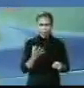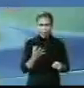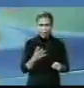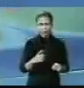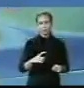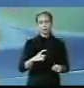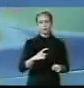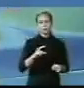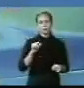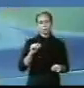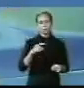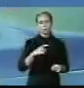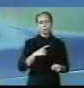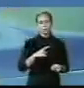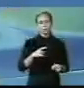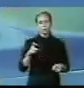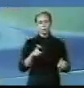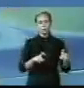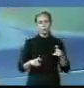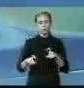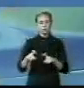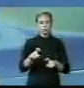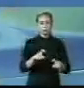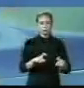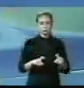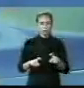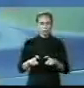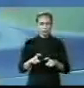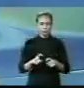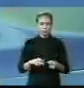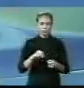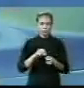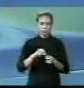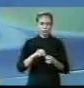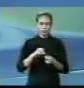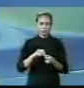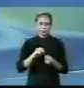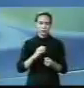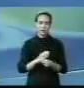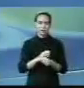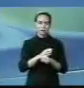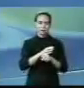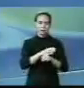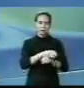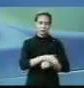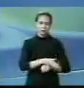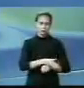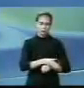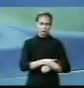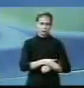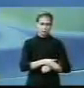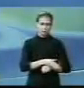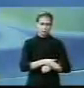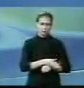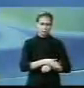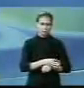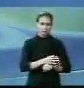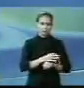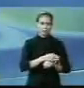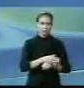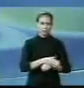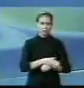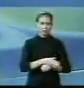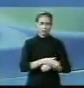computadores da rede local, esses computadores façam acesso a um firewall, né, esses computadores façam acesso ao